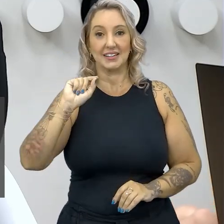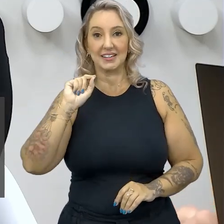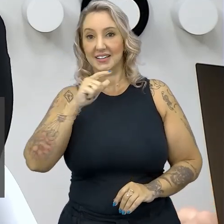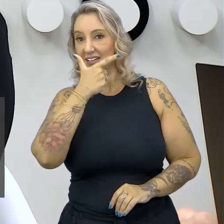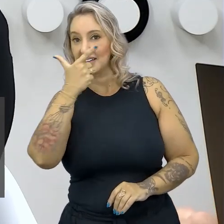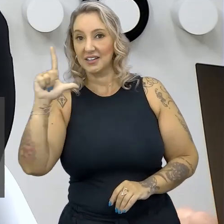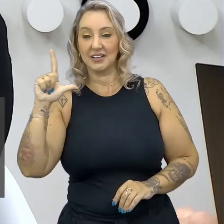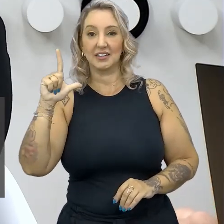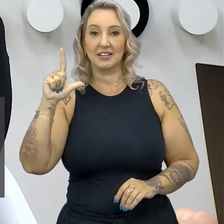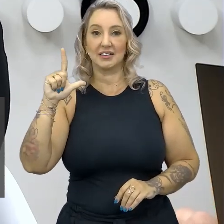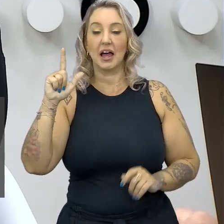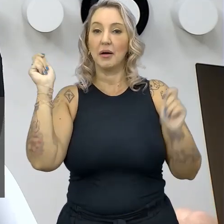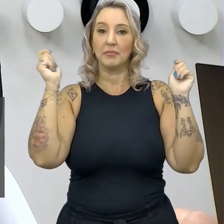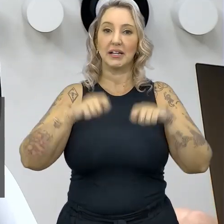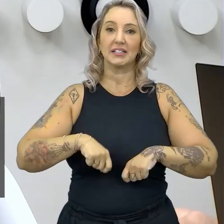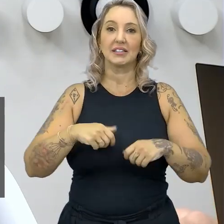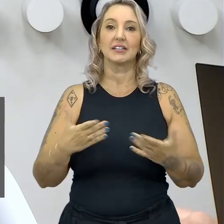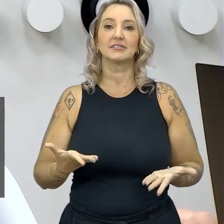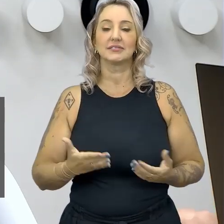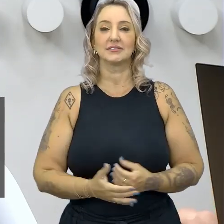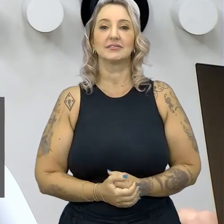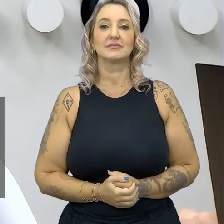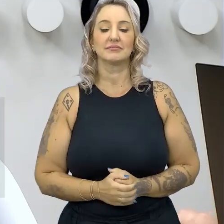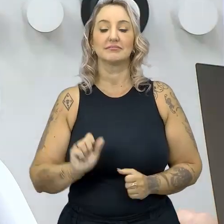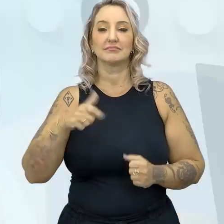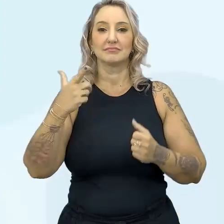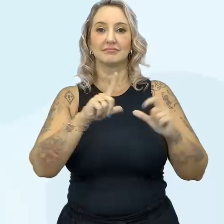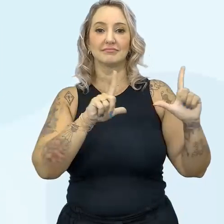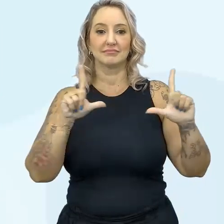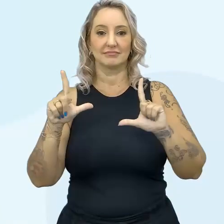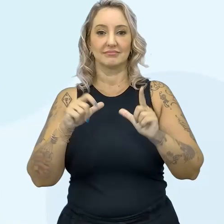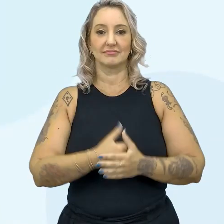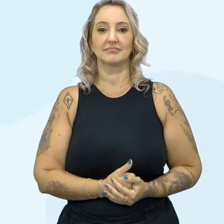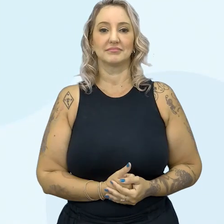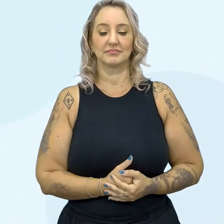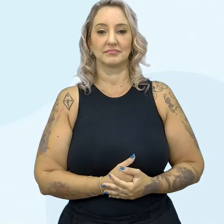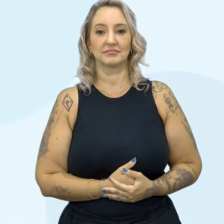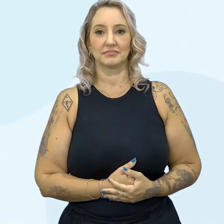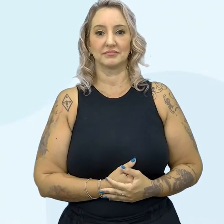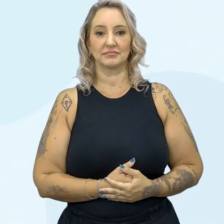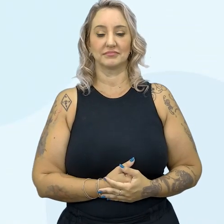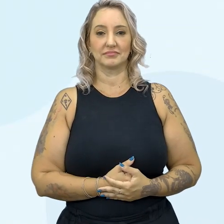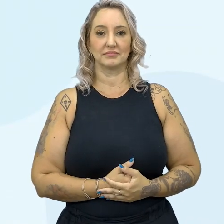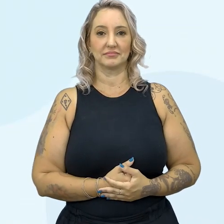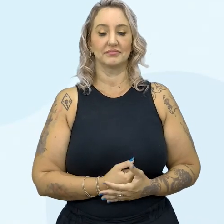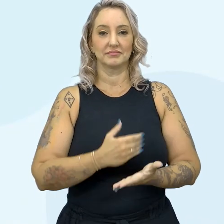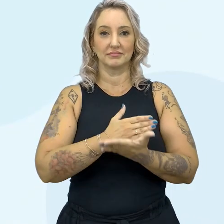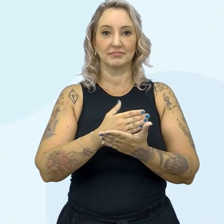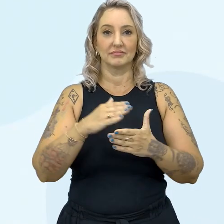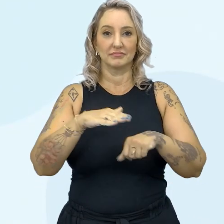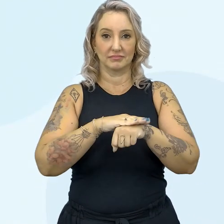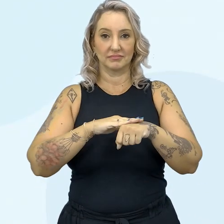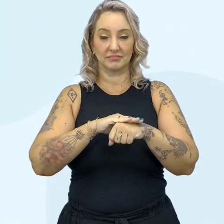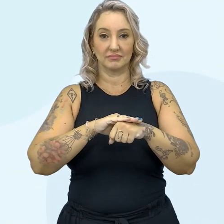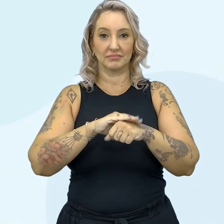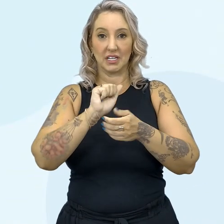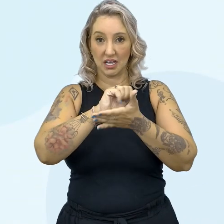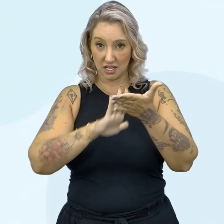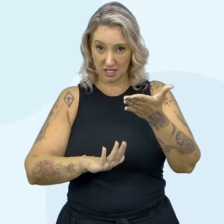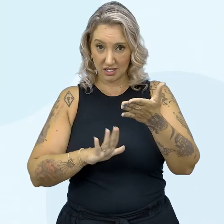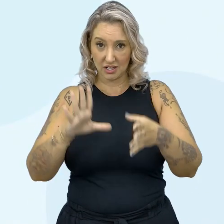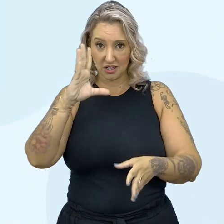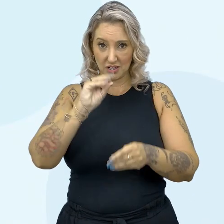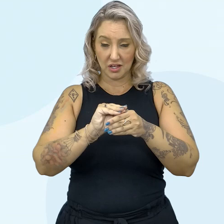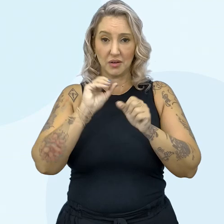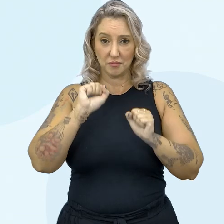outra habilidade, né? No próximo slide, a gente vai, a partir das discussões e atividades complementares anteriores, a